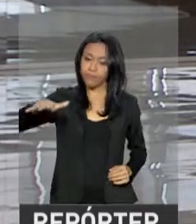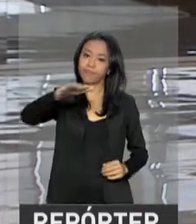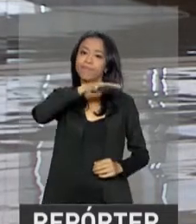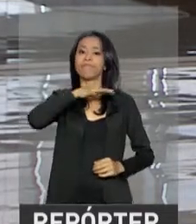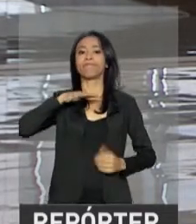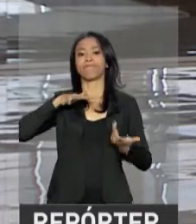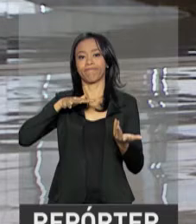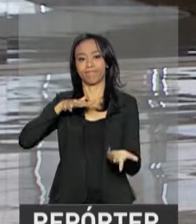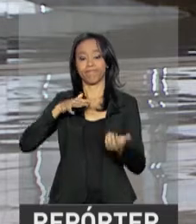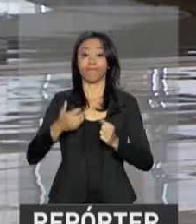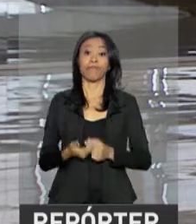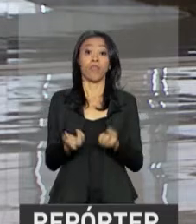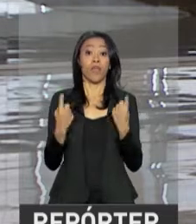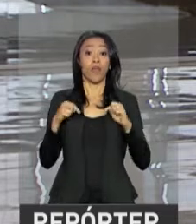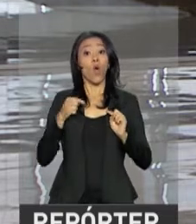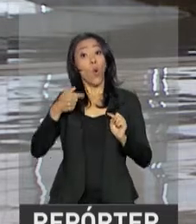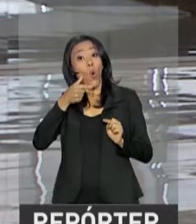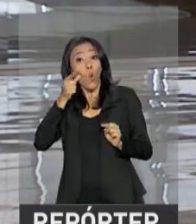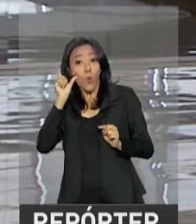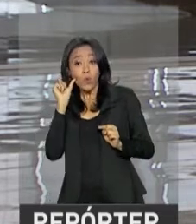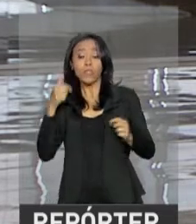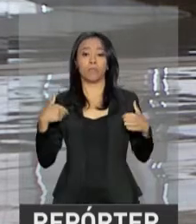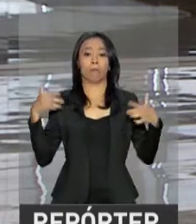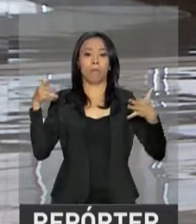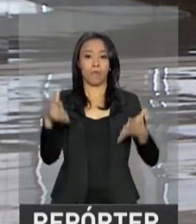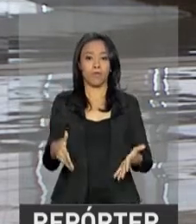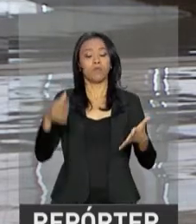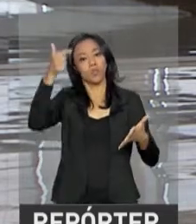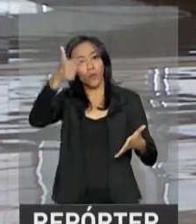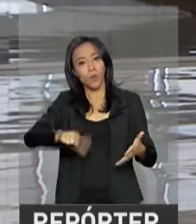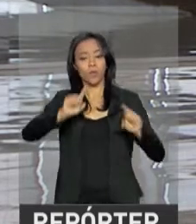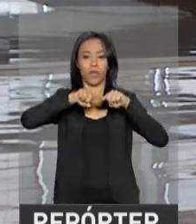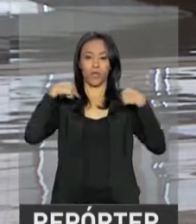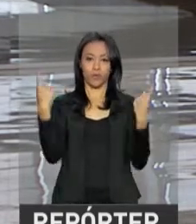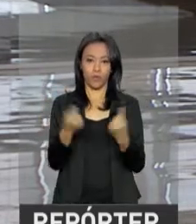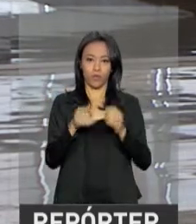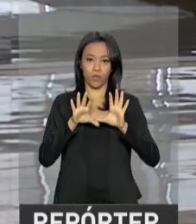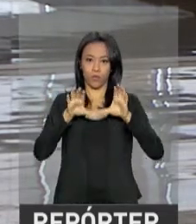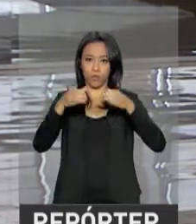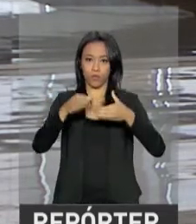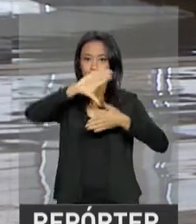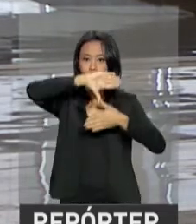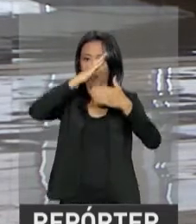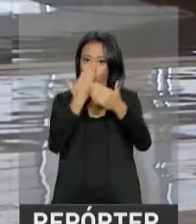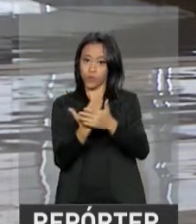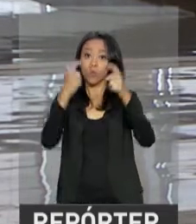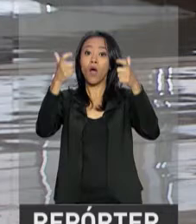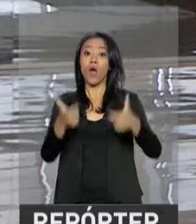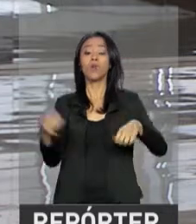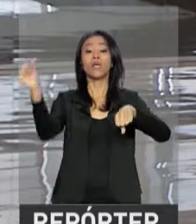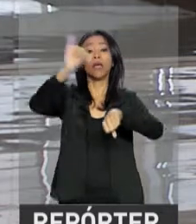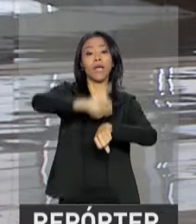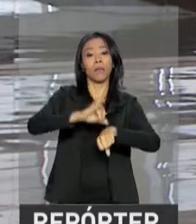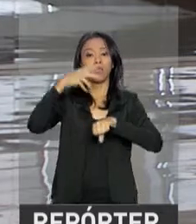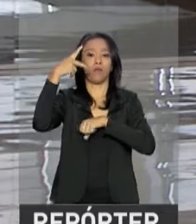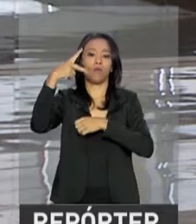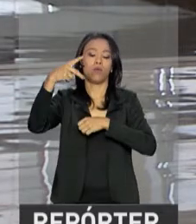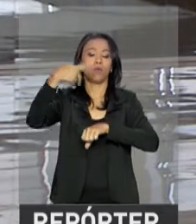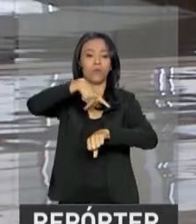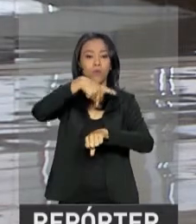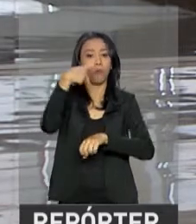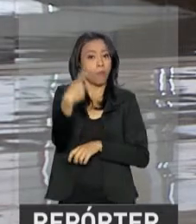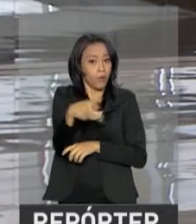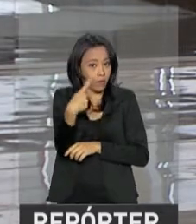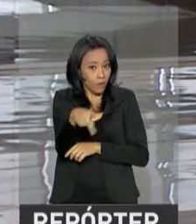palácio do planalto e ontem ele participou de mais uma reunião de cúpula do mercosul em assunção no paraguai entre os